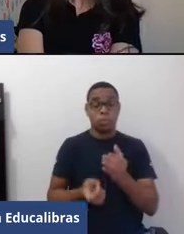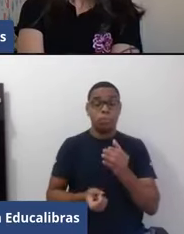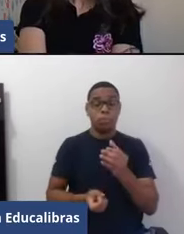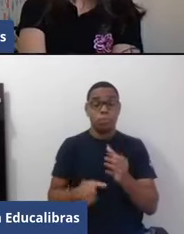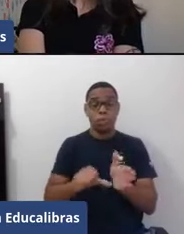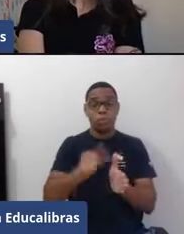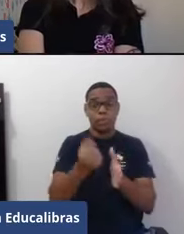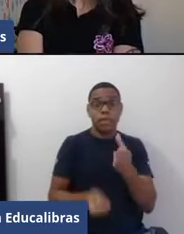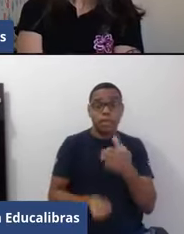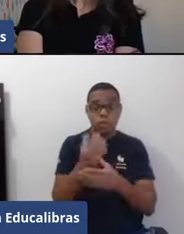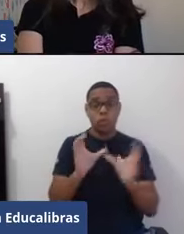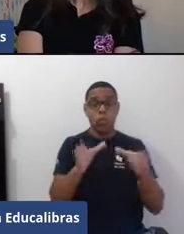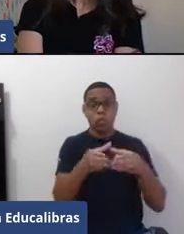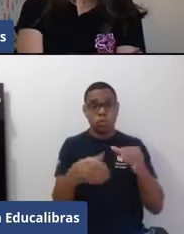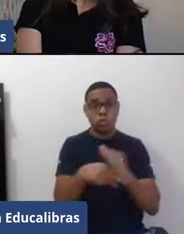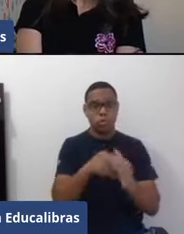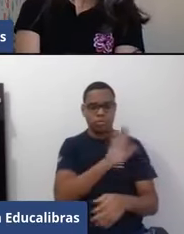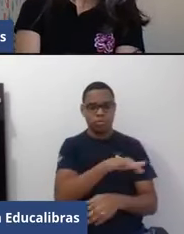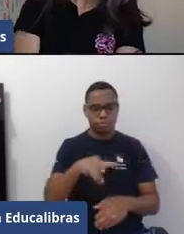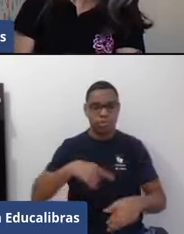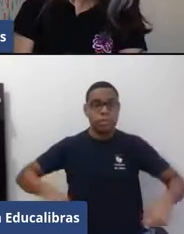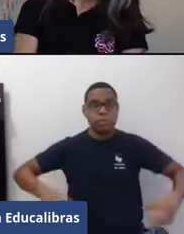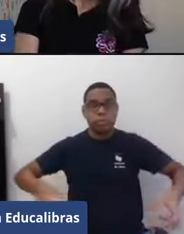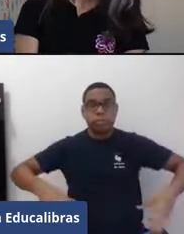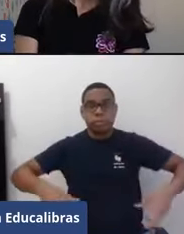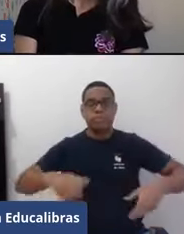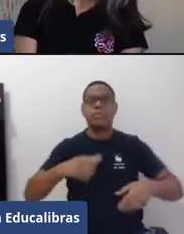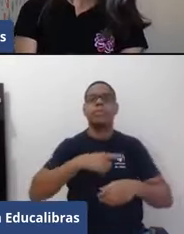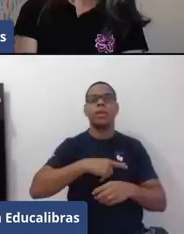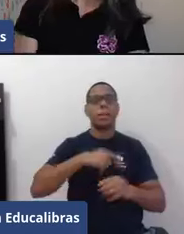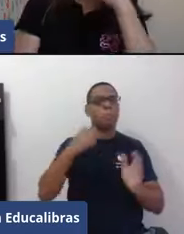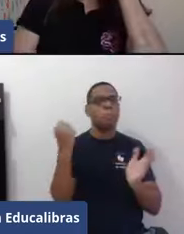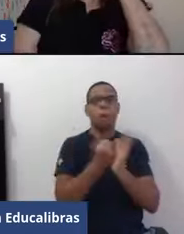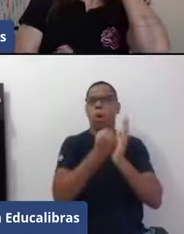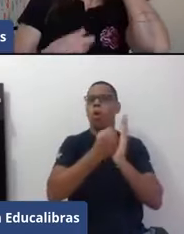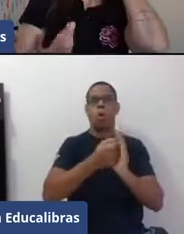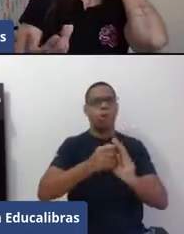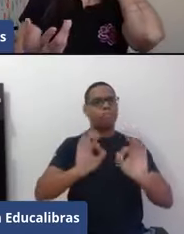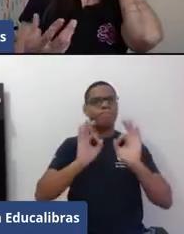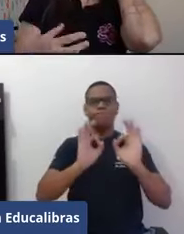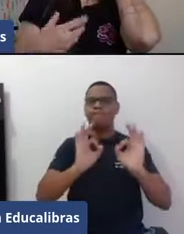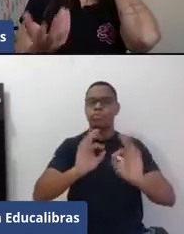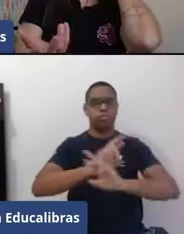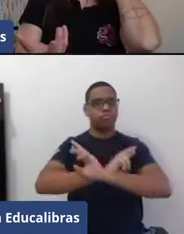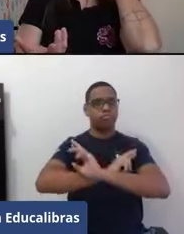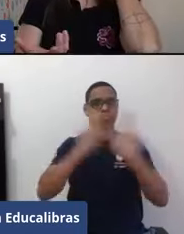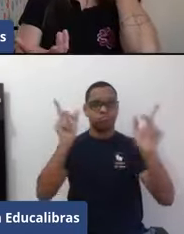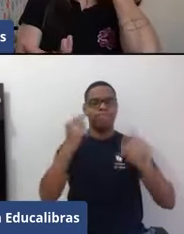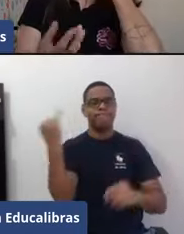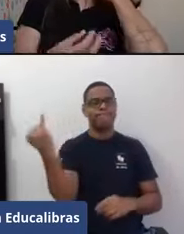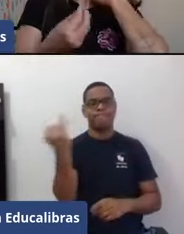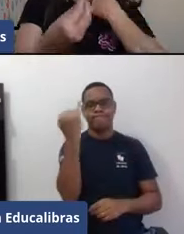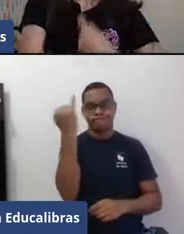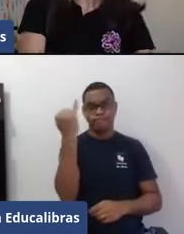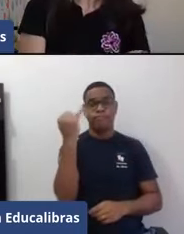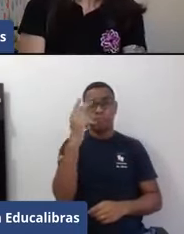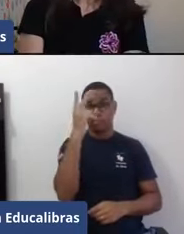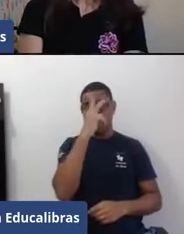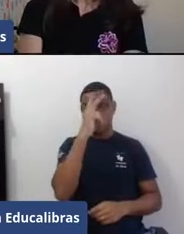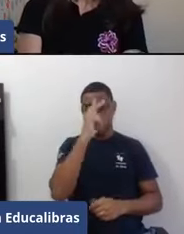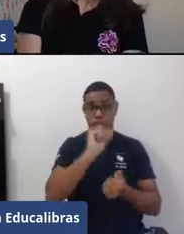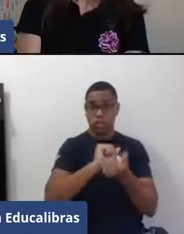para as crianças, que foi o Cesta de 3. Então, foi um marco até diferenciado, assim, importante em relação à história do